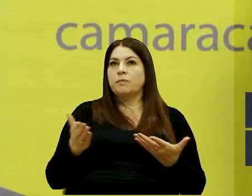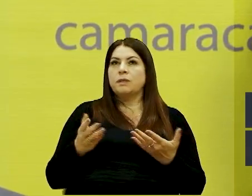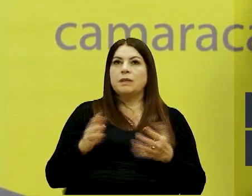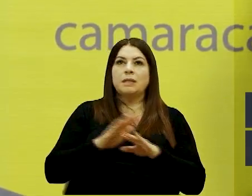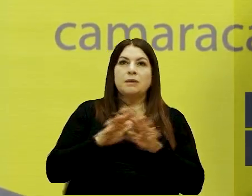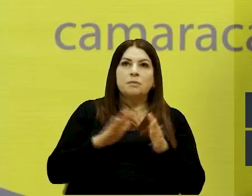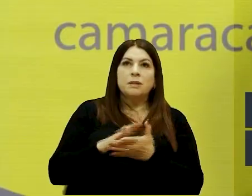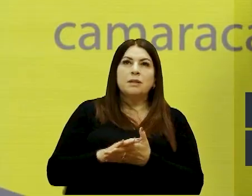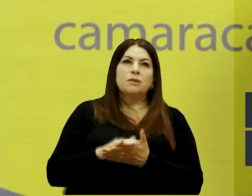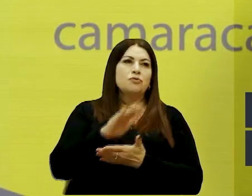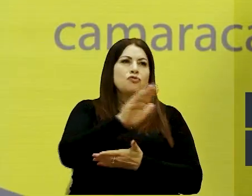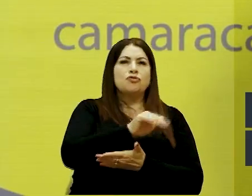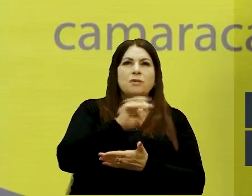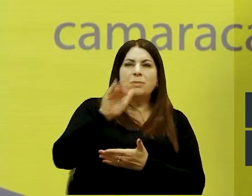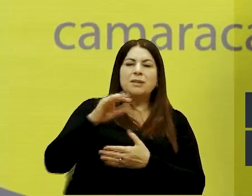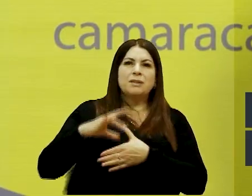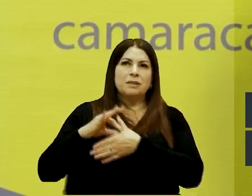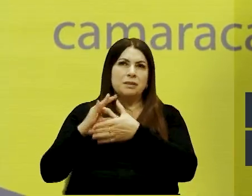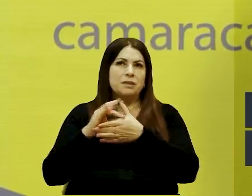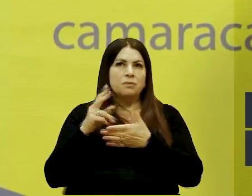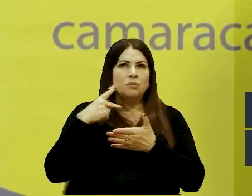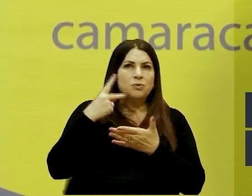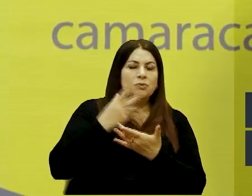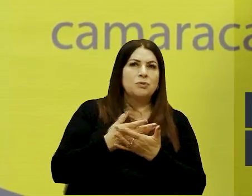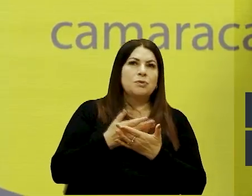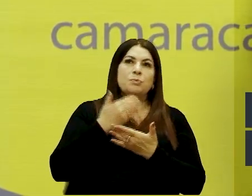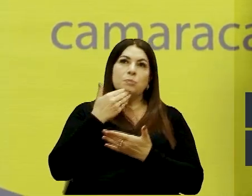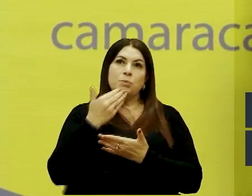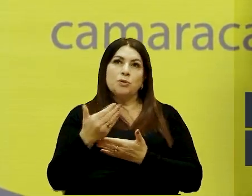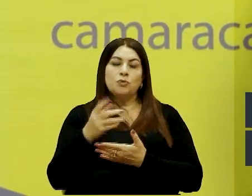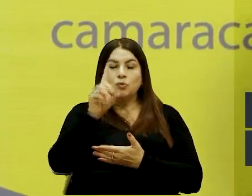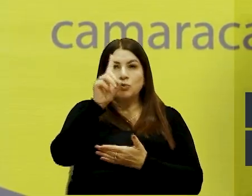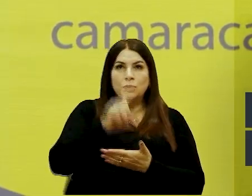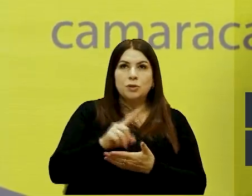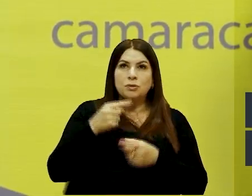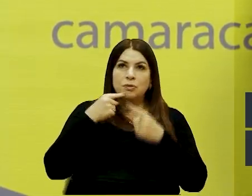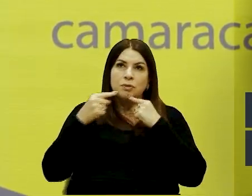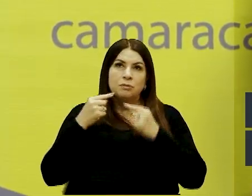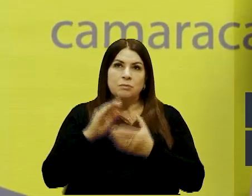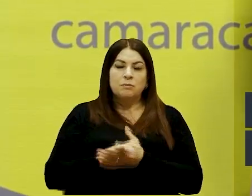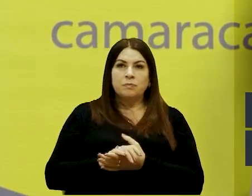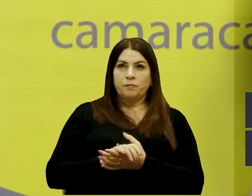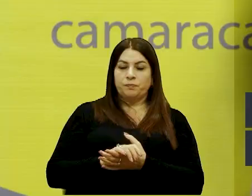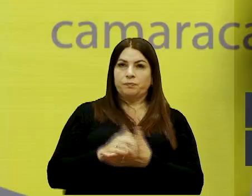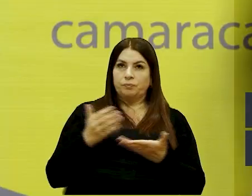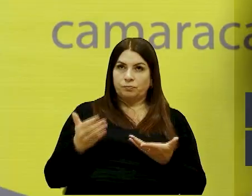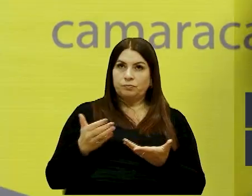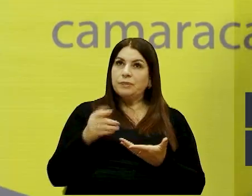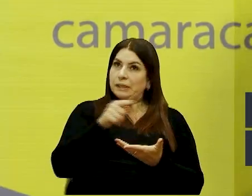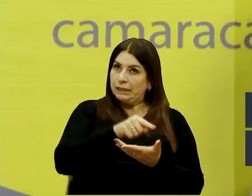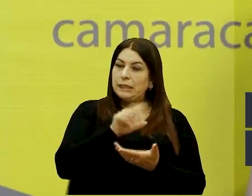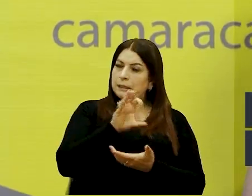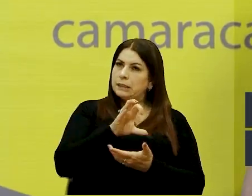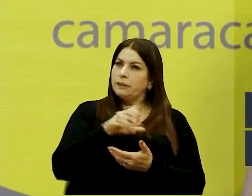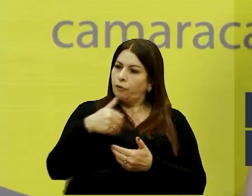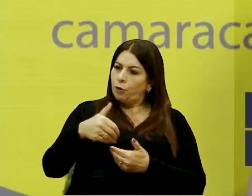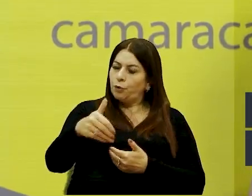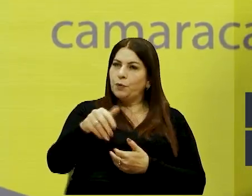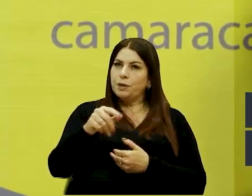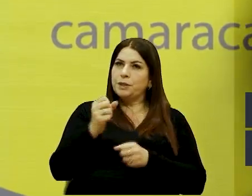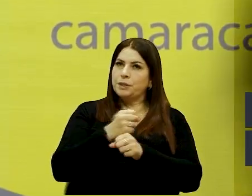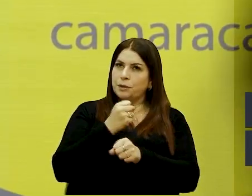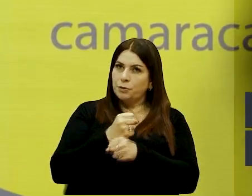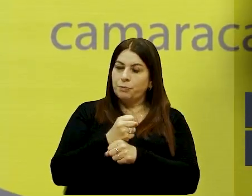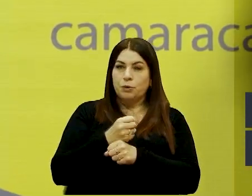acabaram chamando as lideranças políticas, pedindo seus direitos, reclamando, e assim foi no decorrer daquela